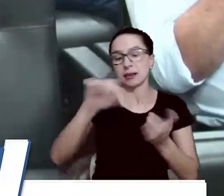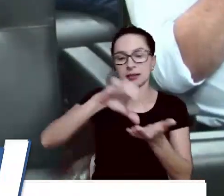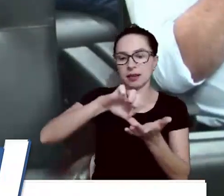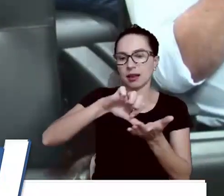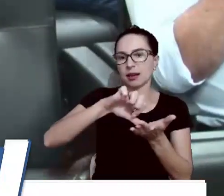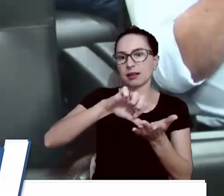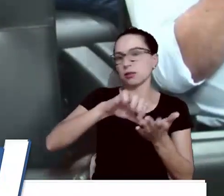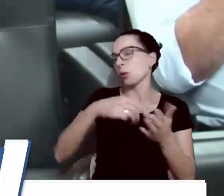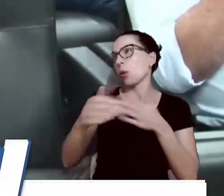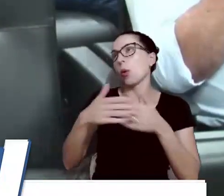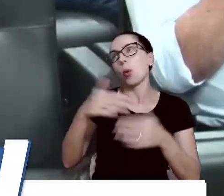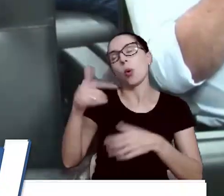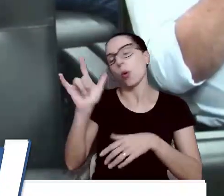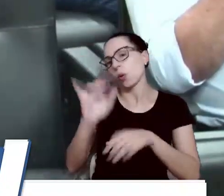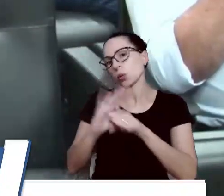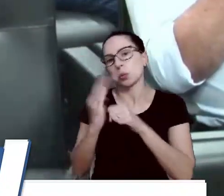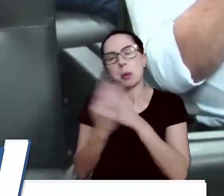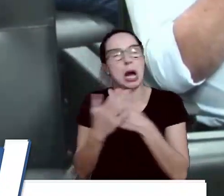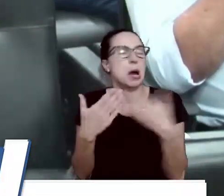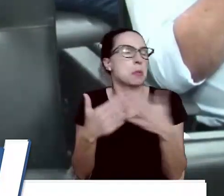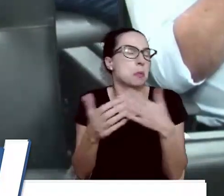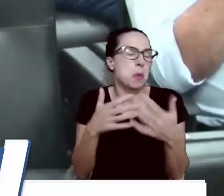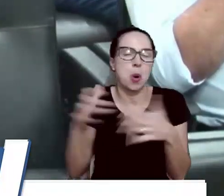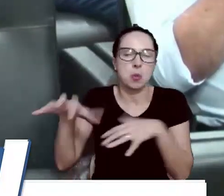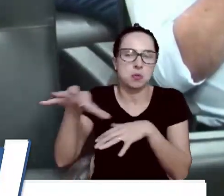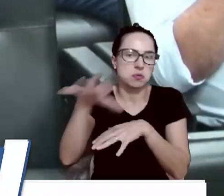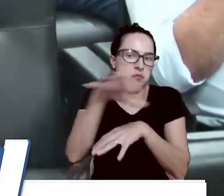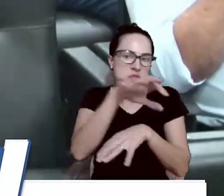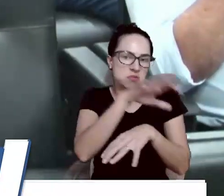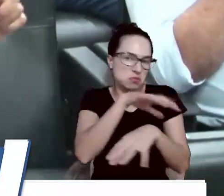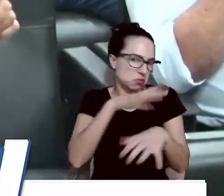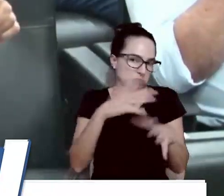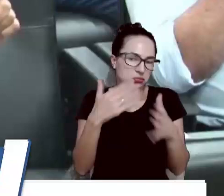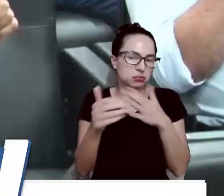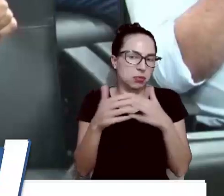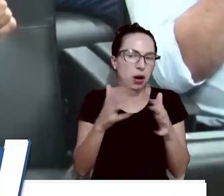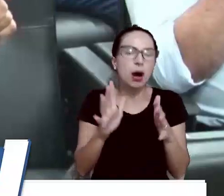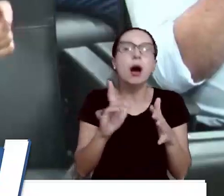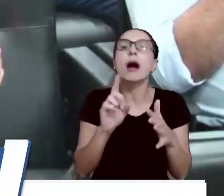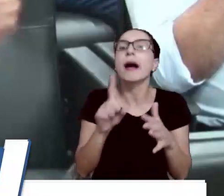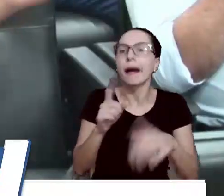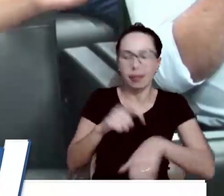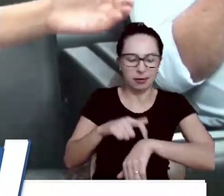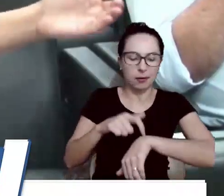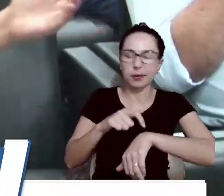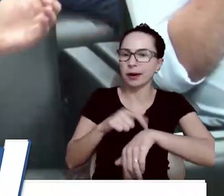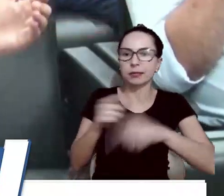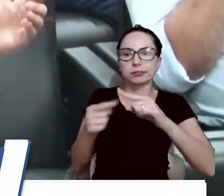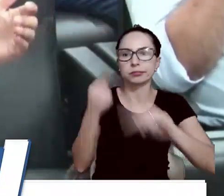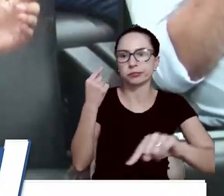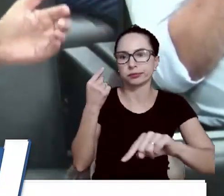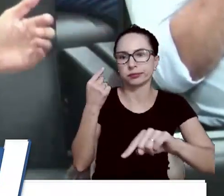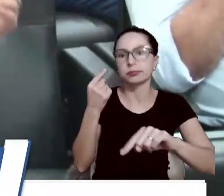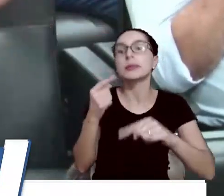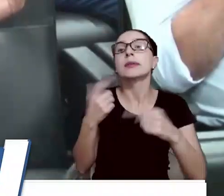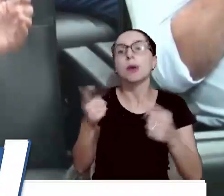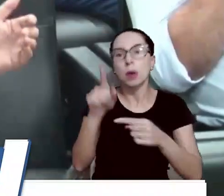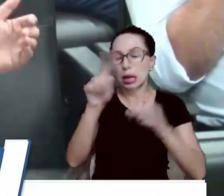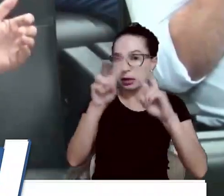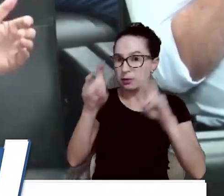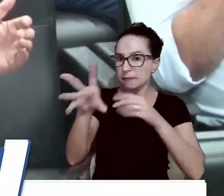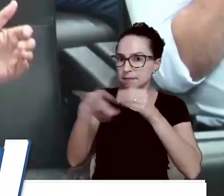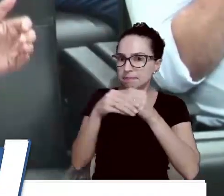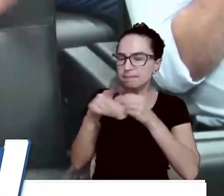qualquer outro bairro, Sítio Petrópolis, Esmeralda, Distrito, ela tem a dificuldade. Então, esse tema que você trouxe, ele